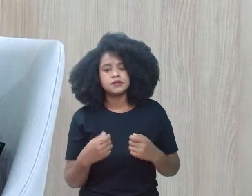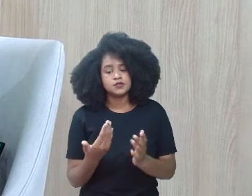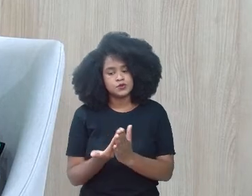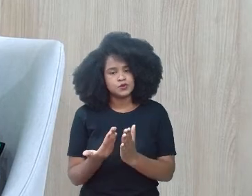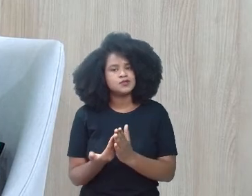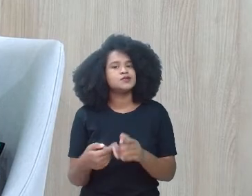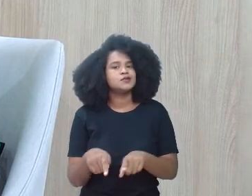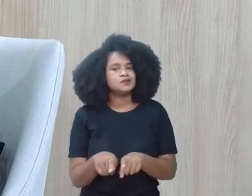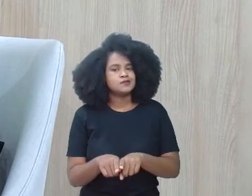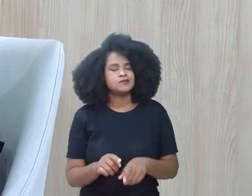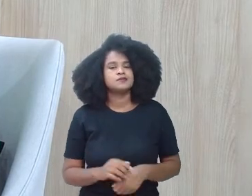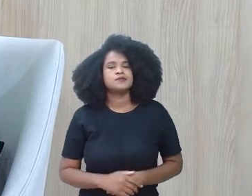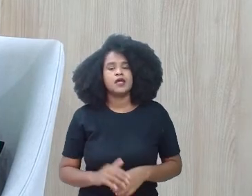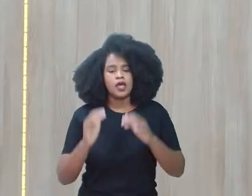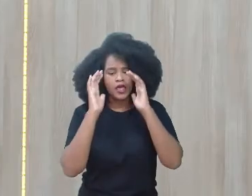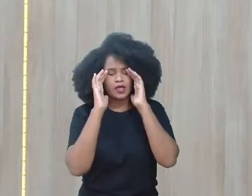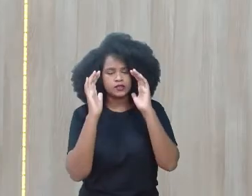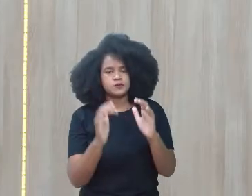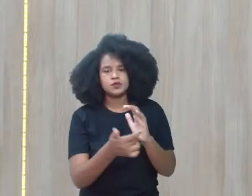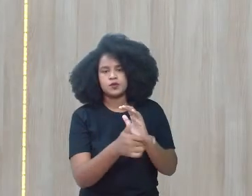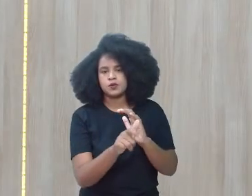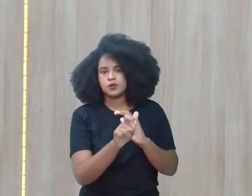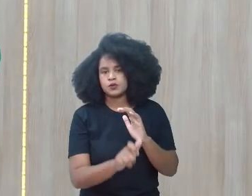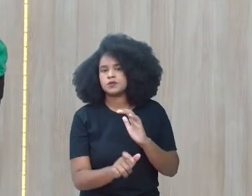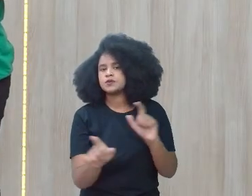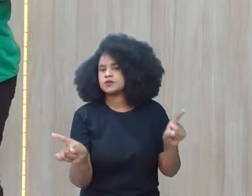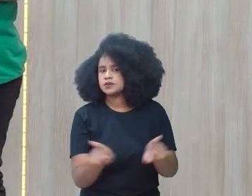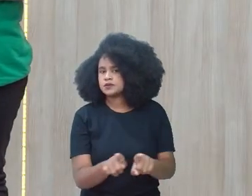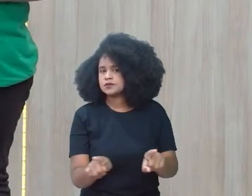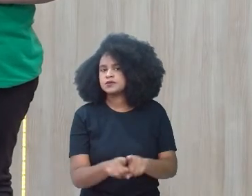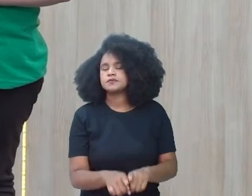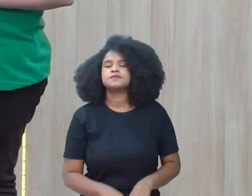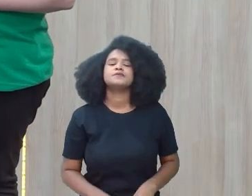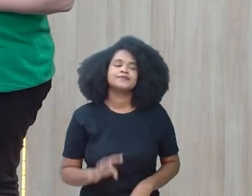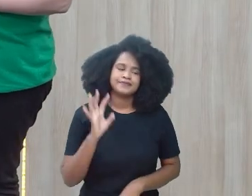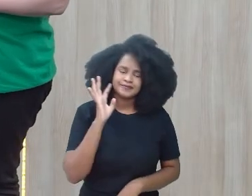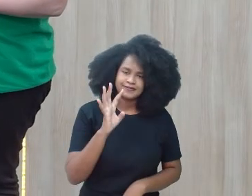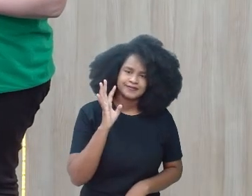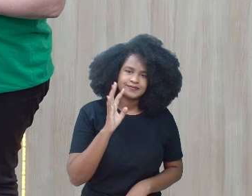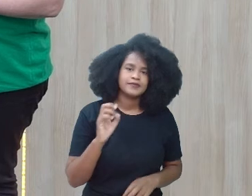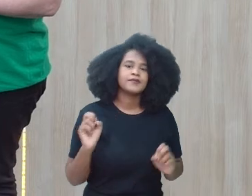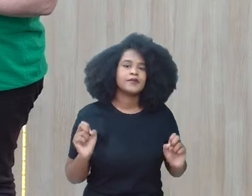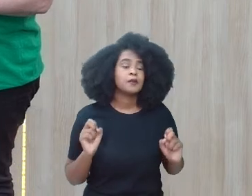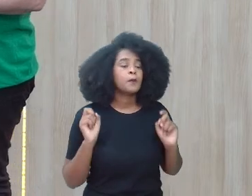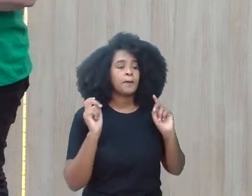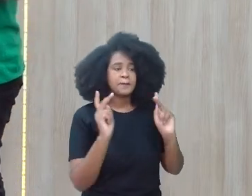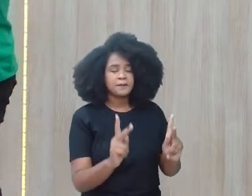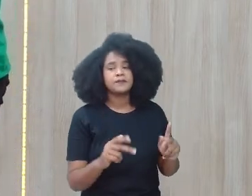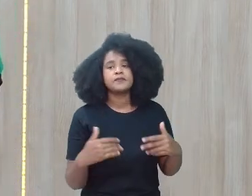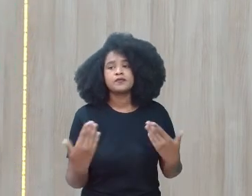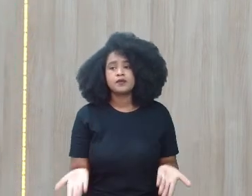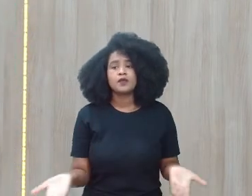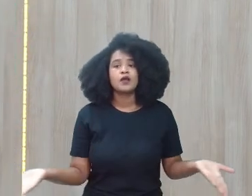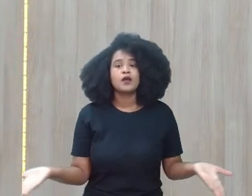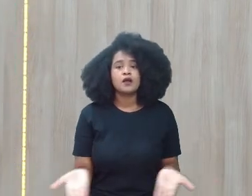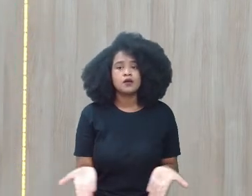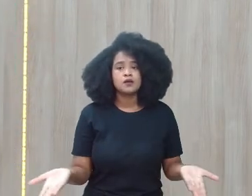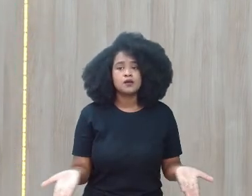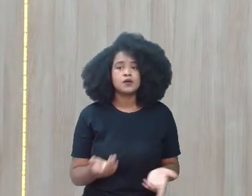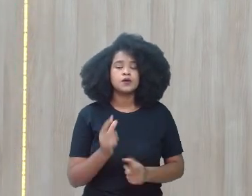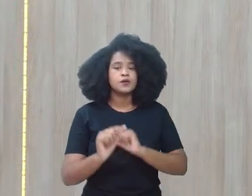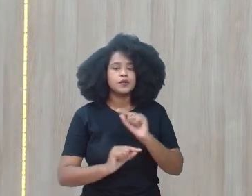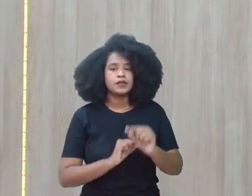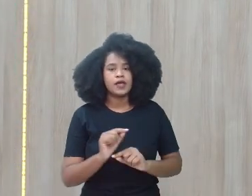é melhor ainda, tá? Respeitar o outro, né? Ok, Celi. Então eu trouxe para vocês